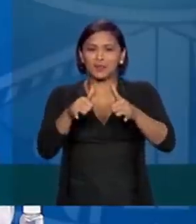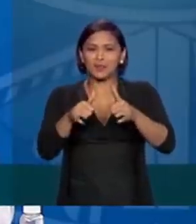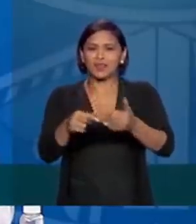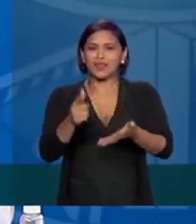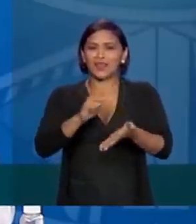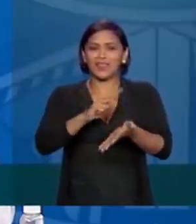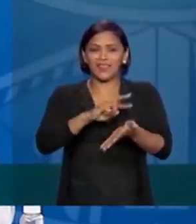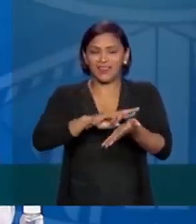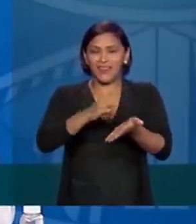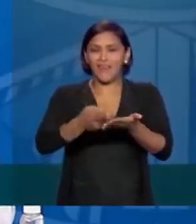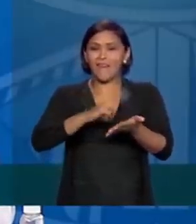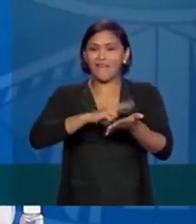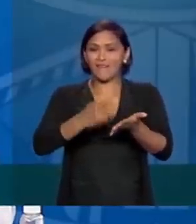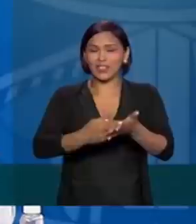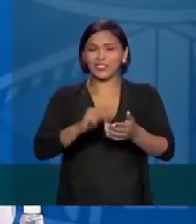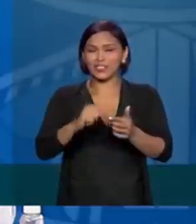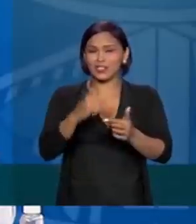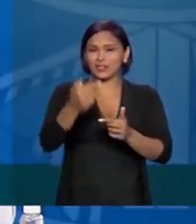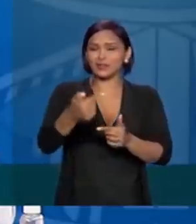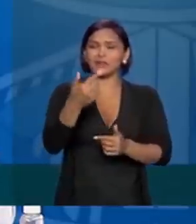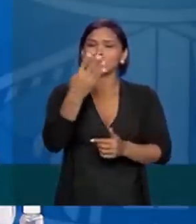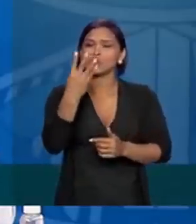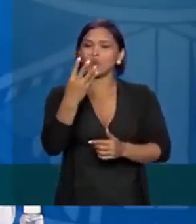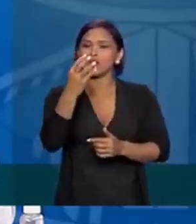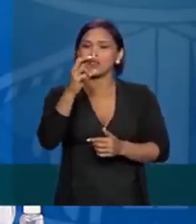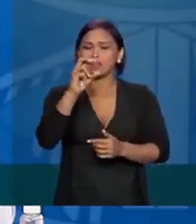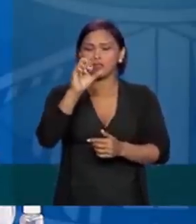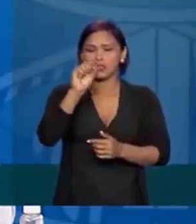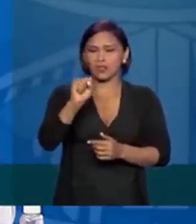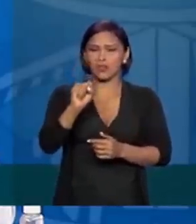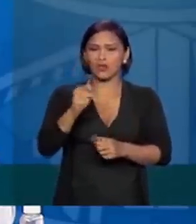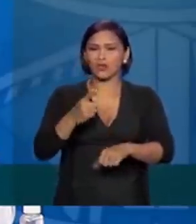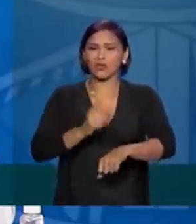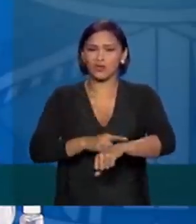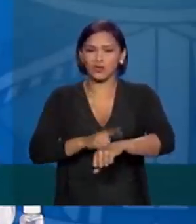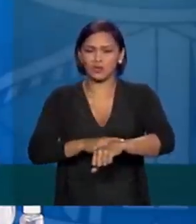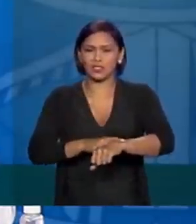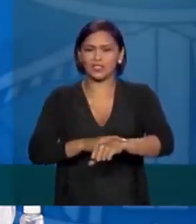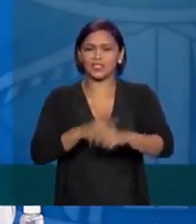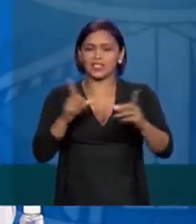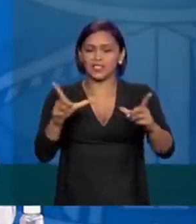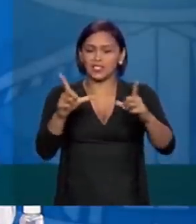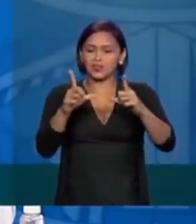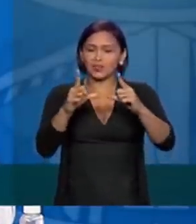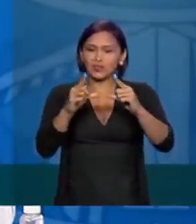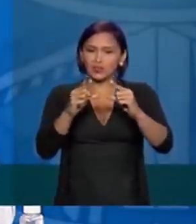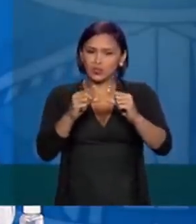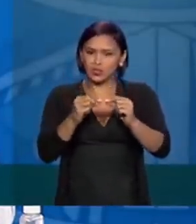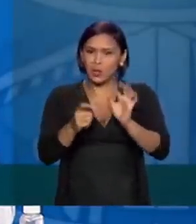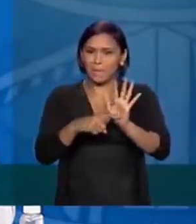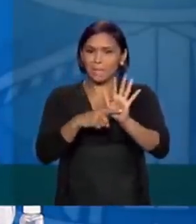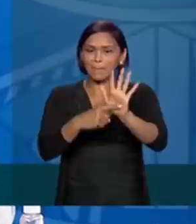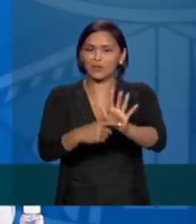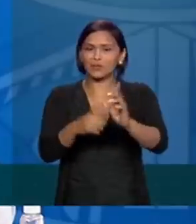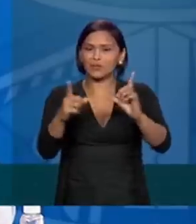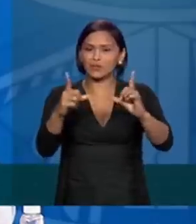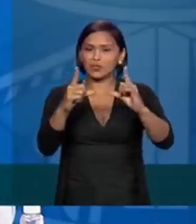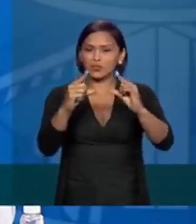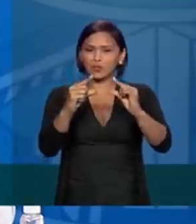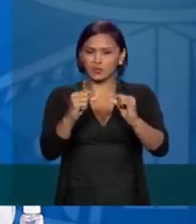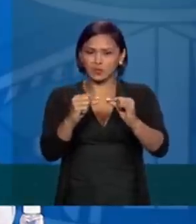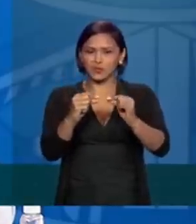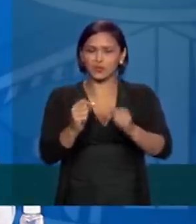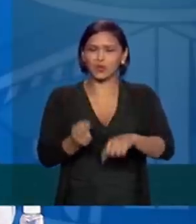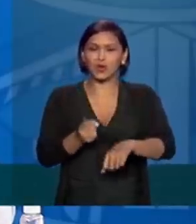próximas 40 48 horas que basicamente mostra que houve uma redução no tempo médio de